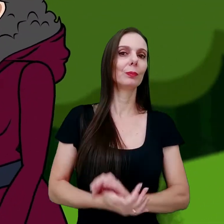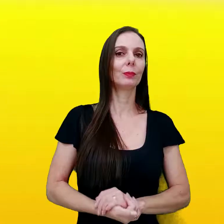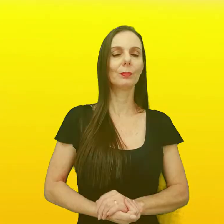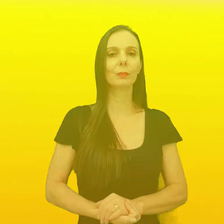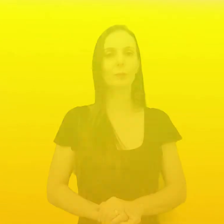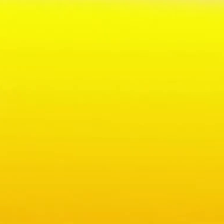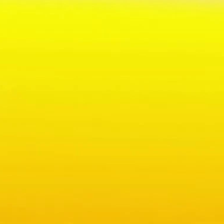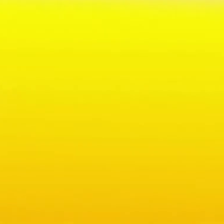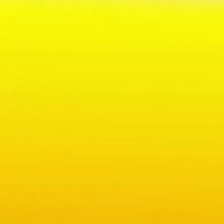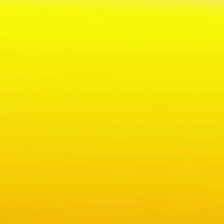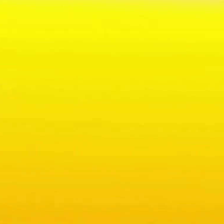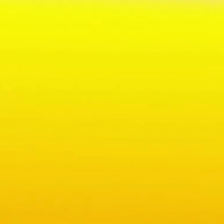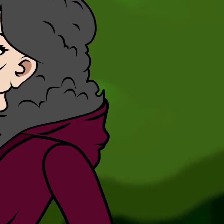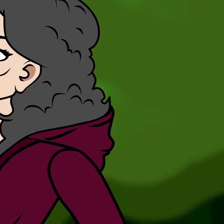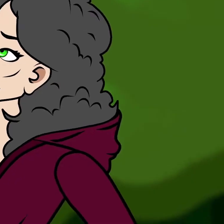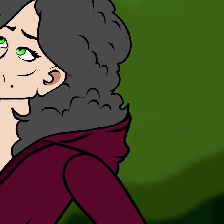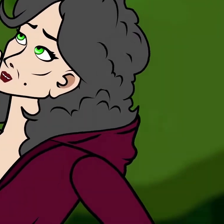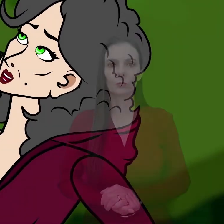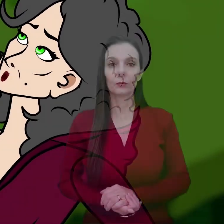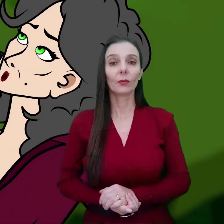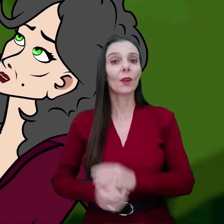novamente.